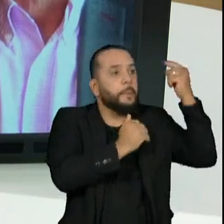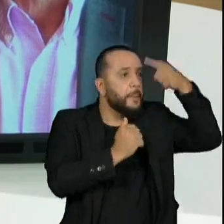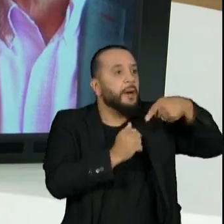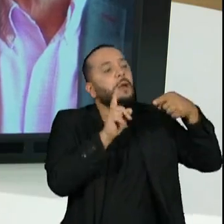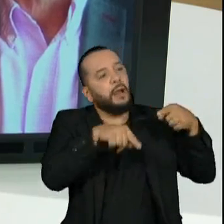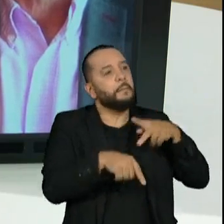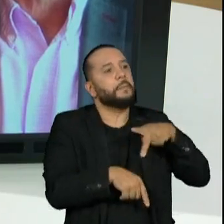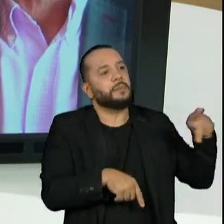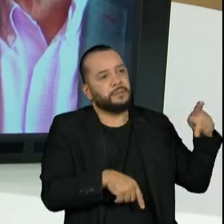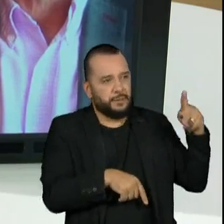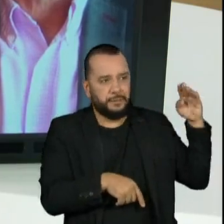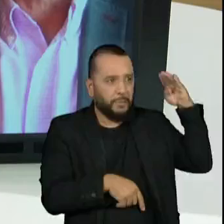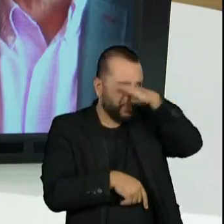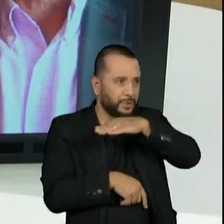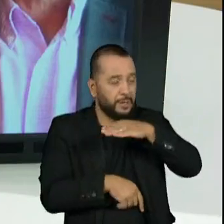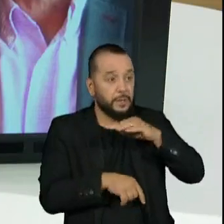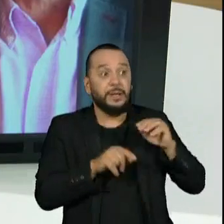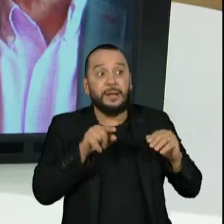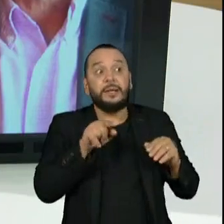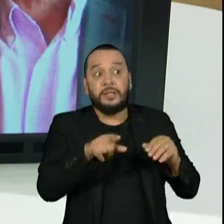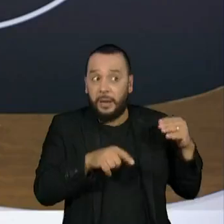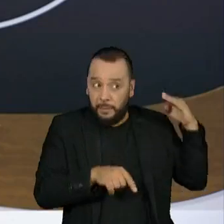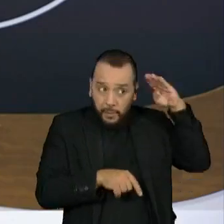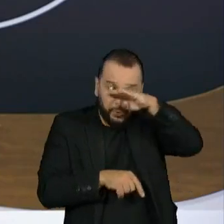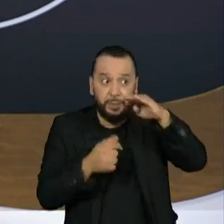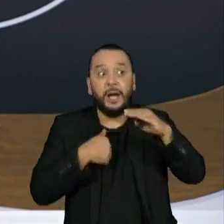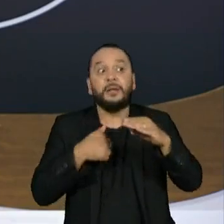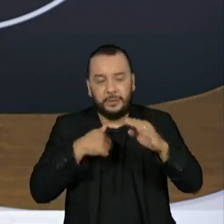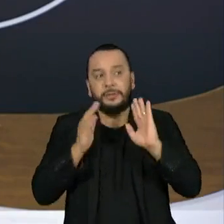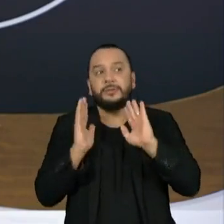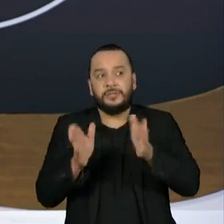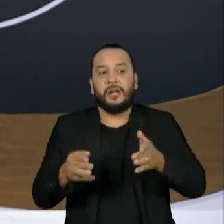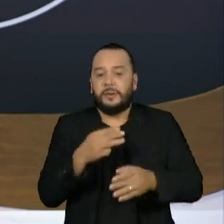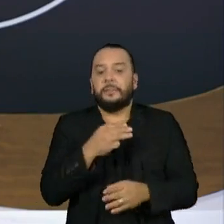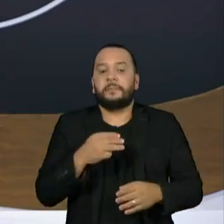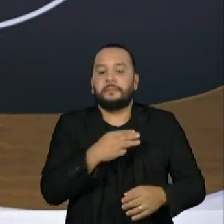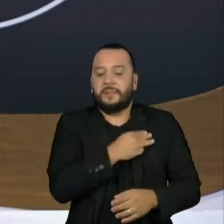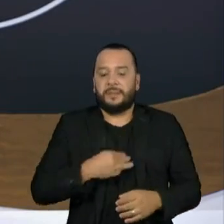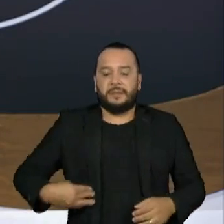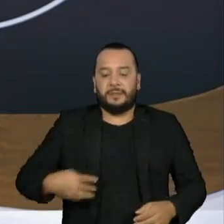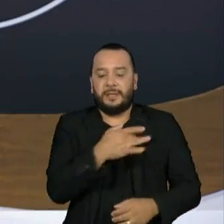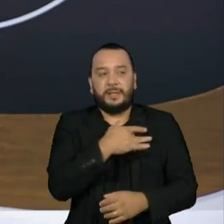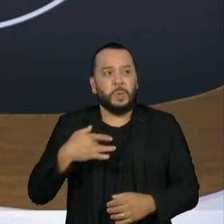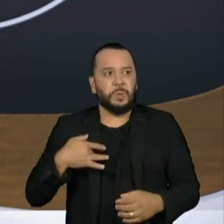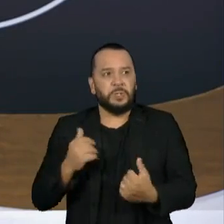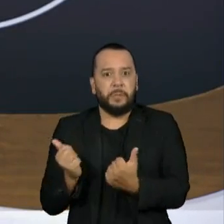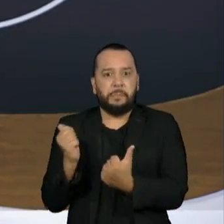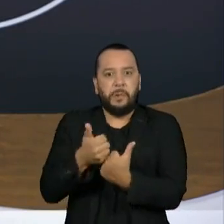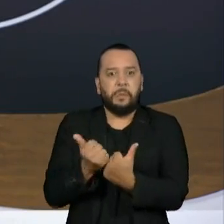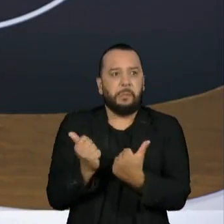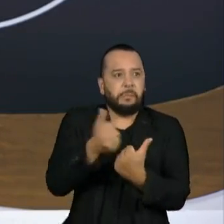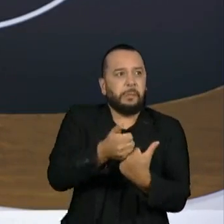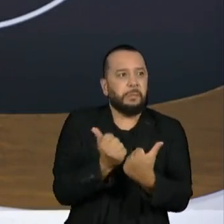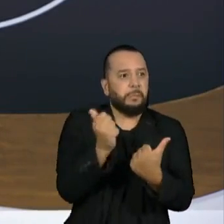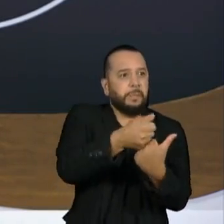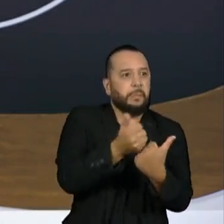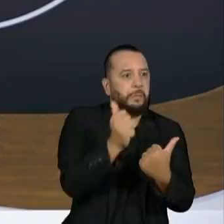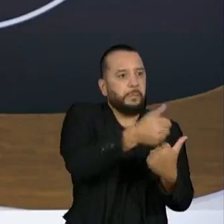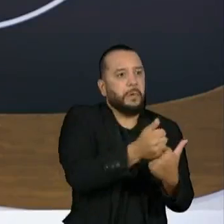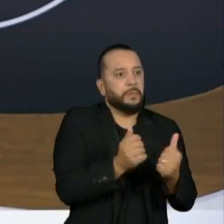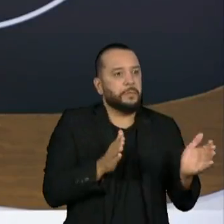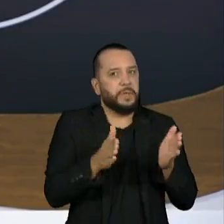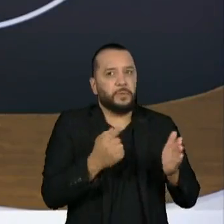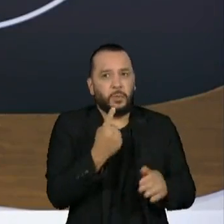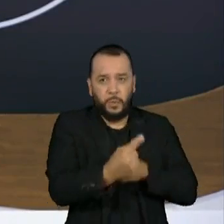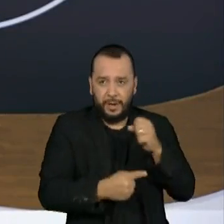inclusive, trocou de ministro da Saúde no curso da pandemia, ou seja, no intervalo de pouco mais de um ano, a gente teve